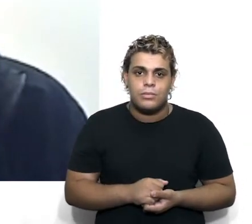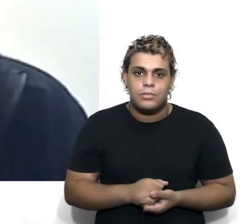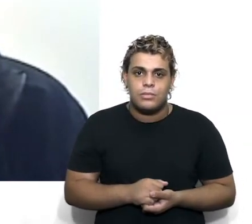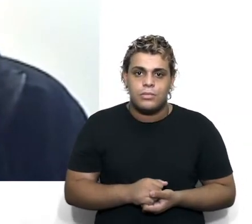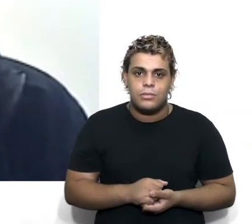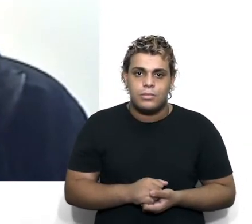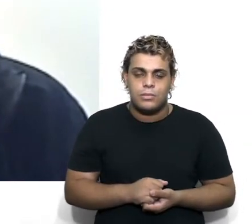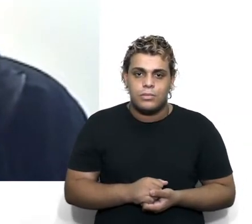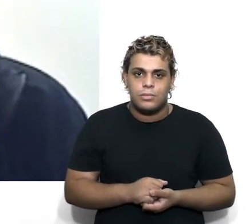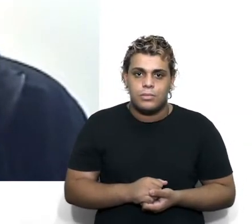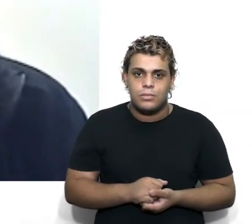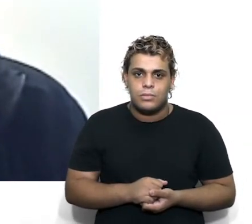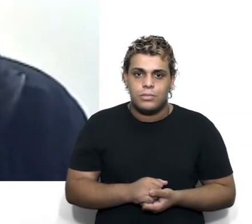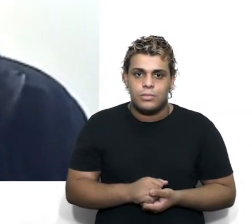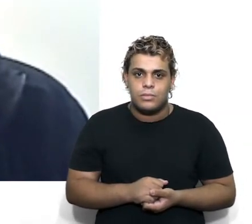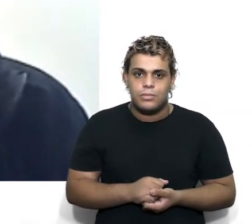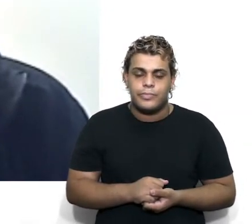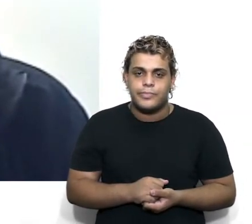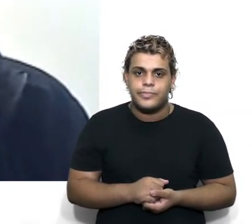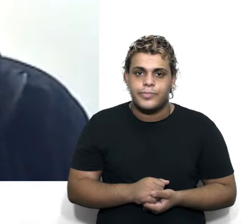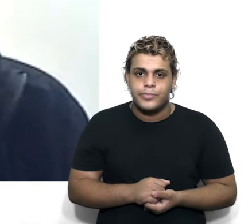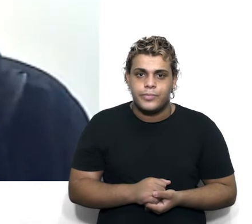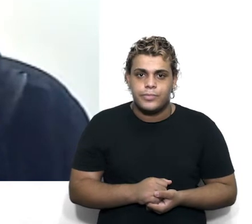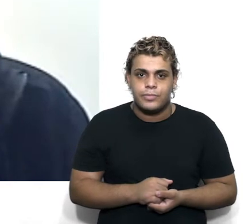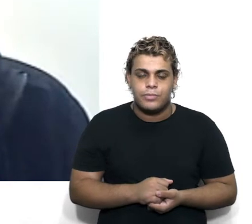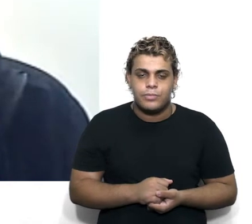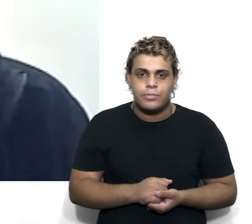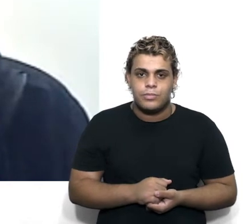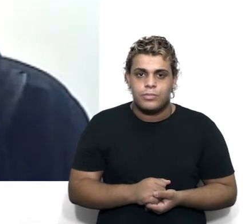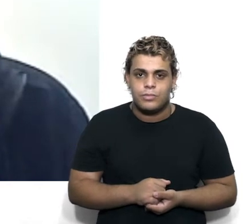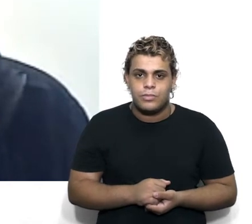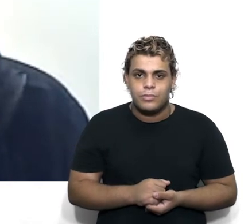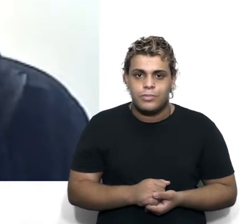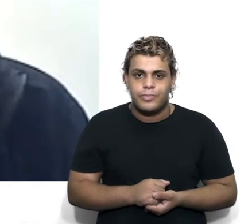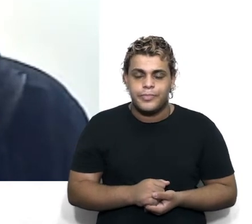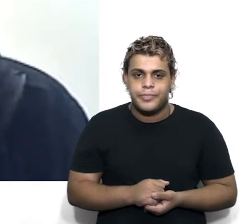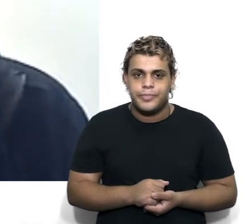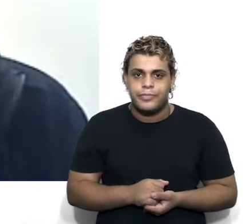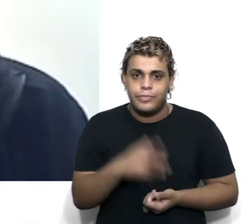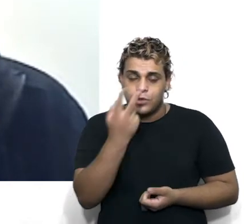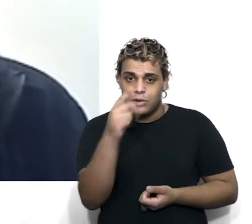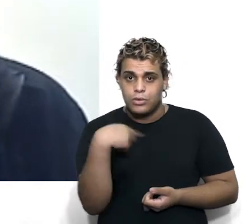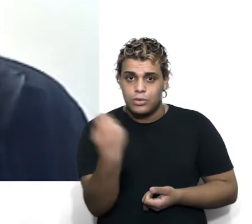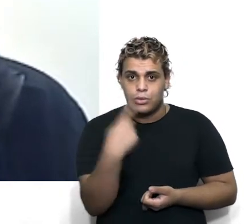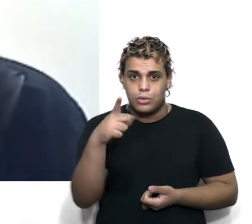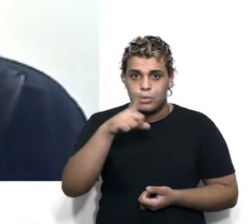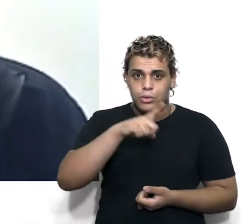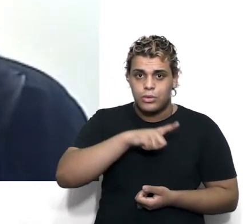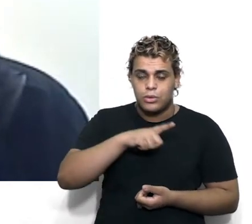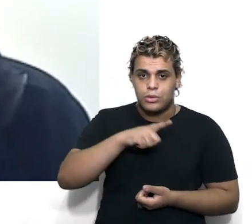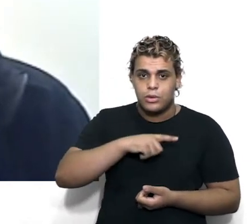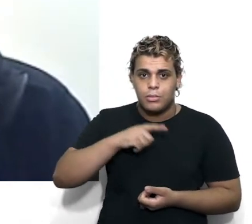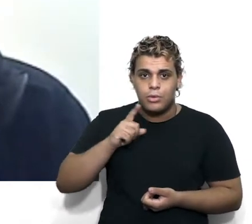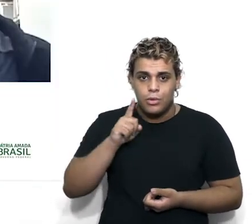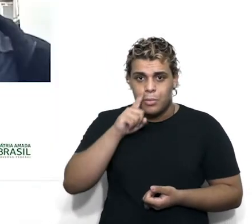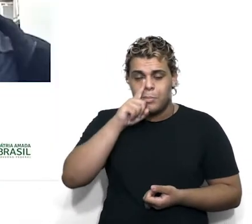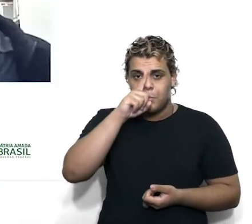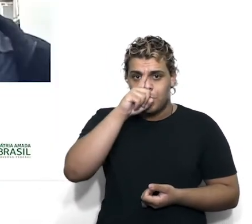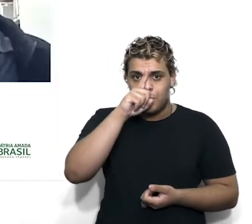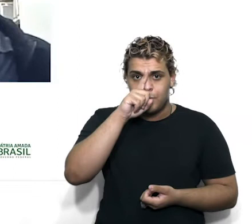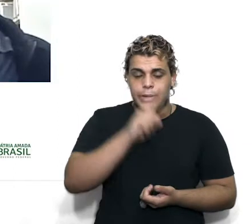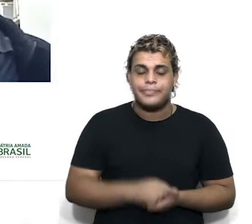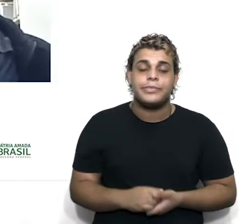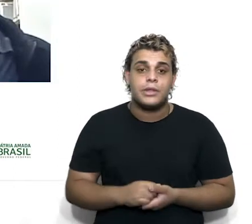meninos que era a altura de sentarem, não é? E acho que nós temos um vírus que nos mandou sentar. Aqui